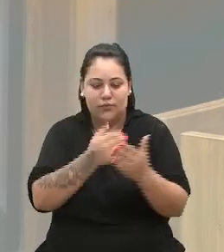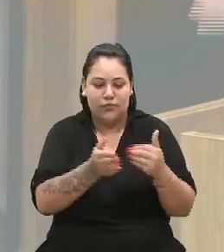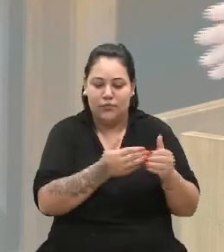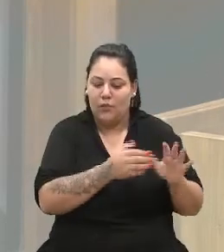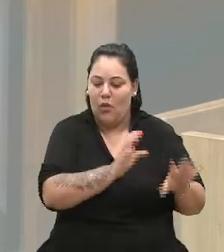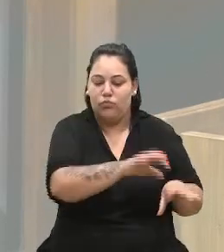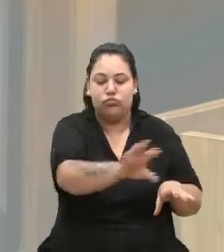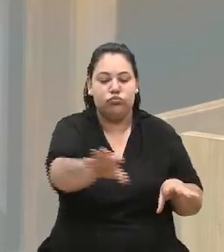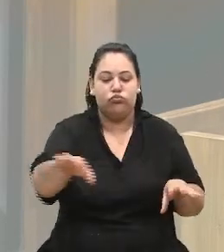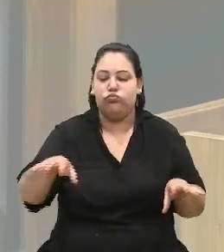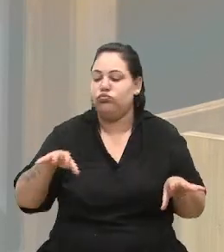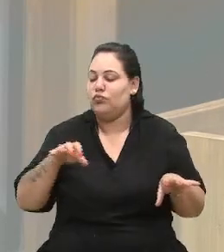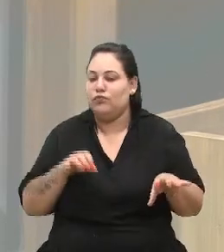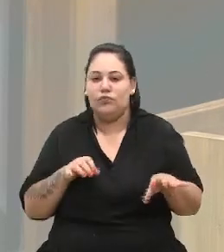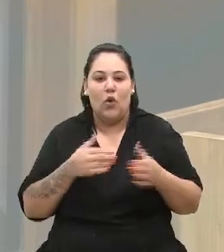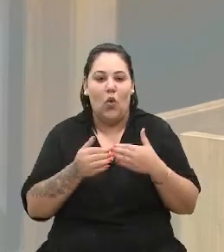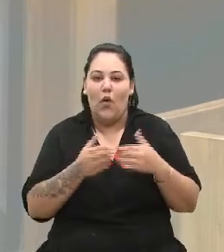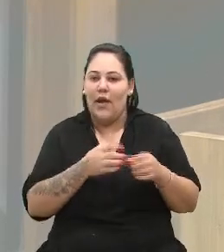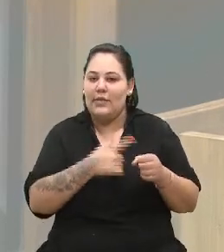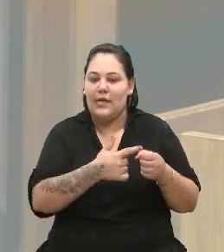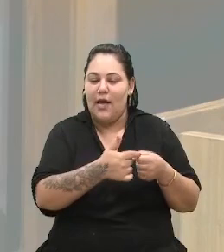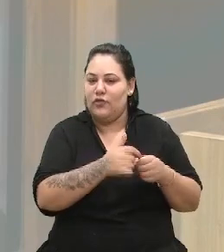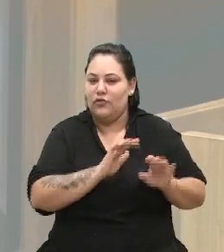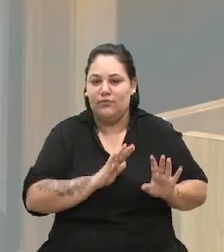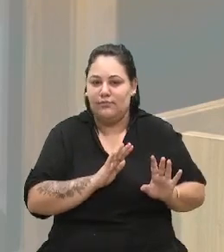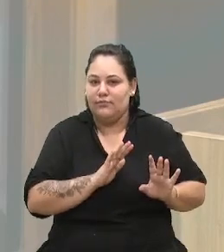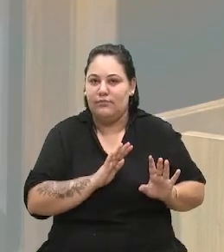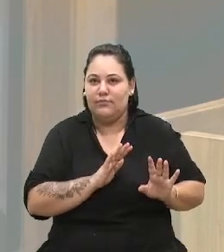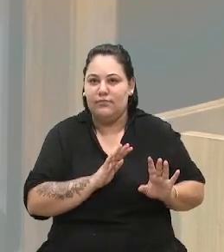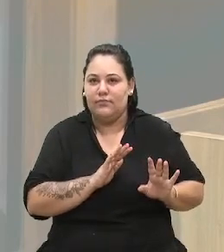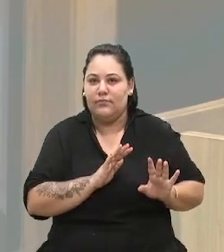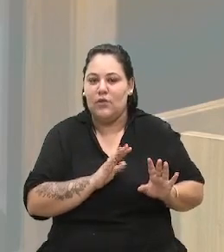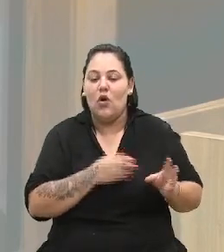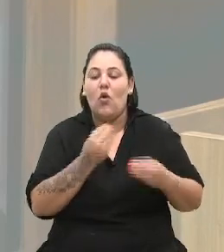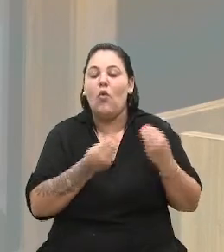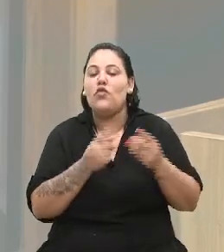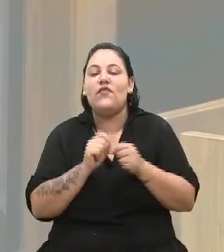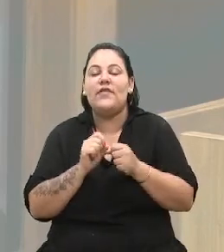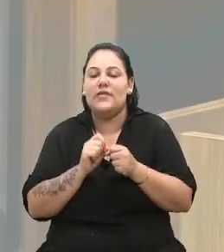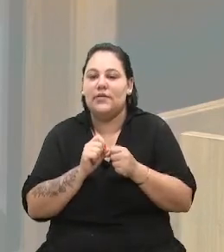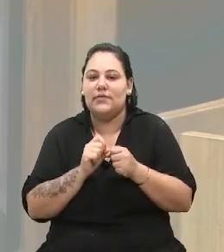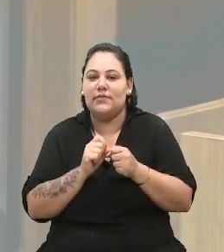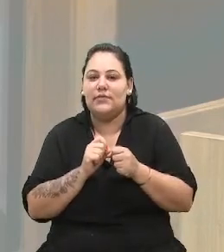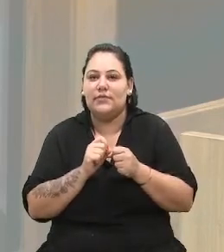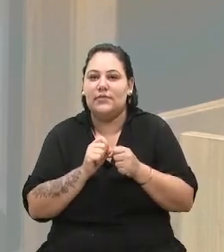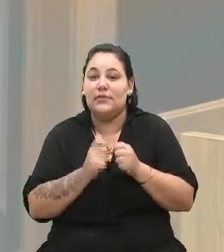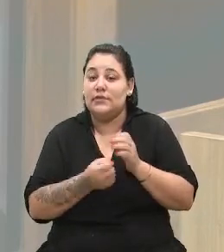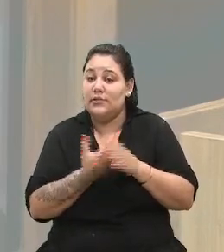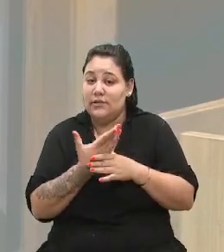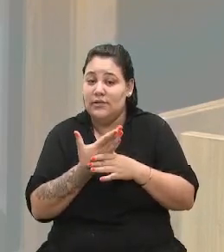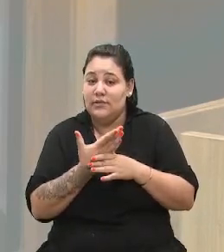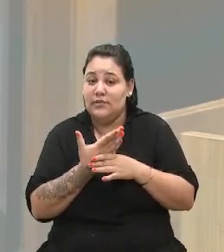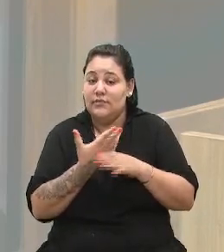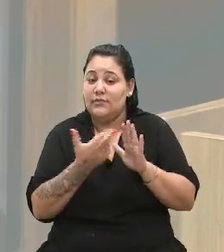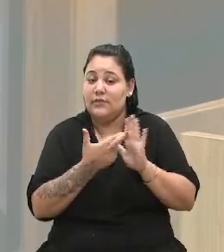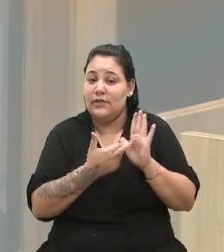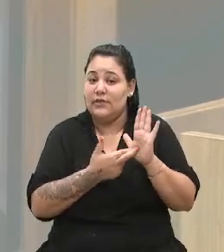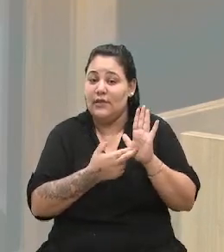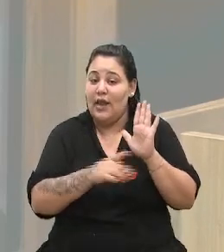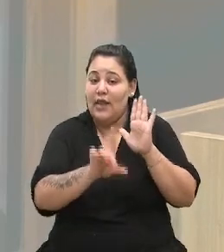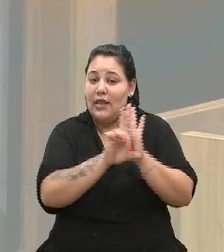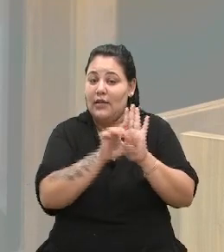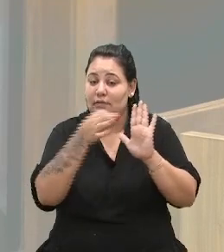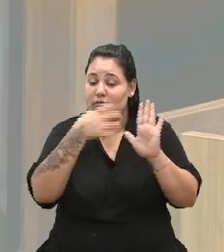Capões, em Esmeralda, em Piau da Serra. E como é que nós vamos fazer isso? Com uma regulação funcionando de forma